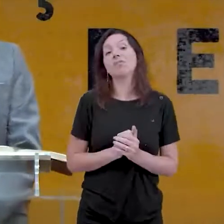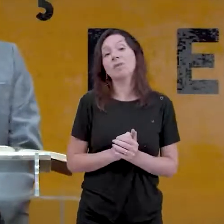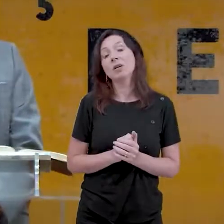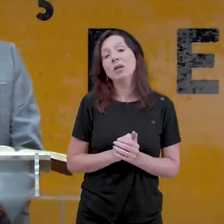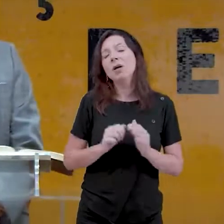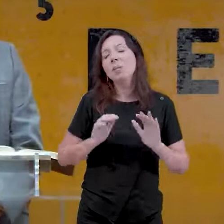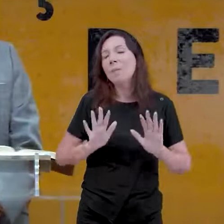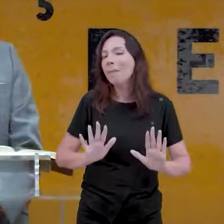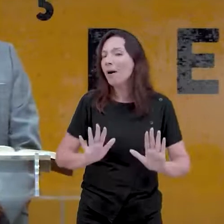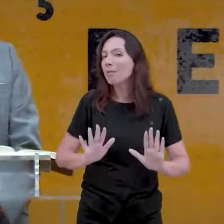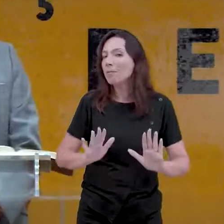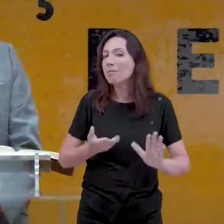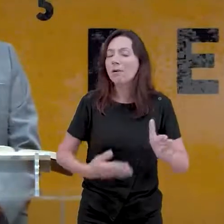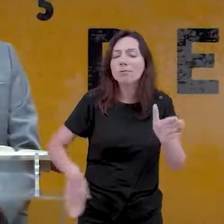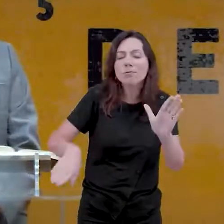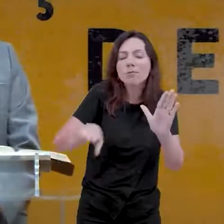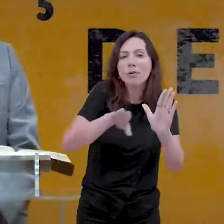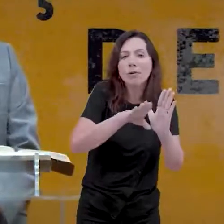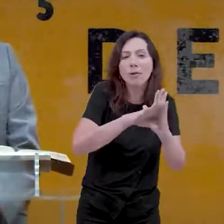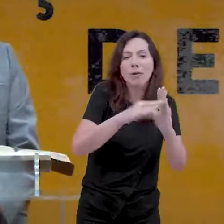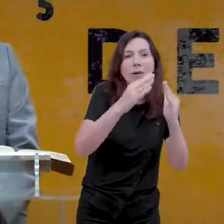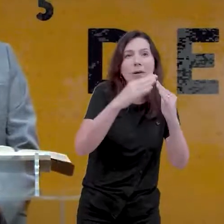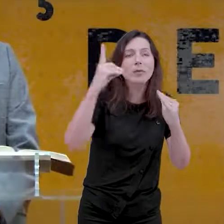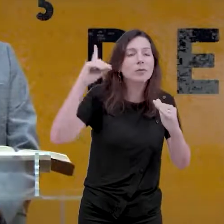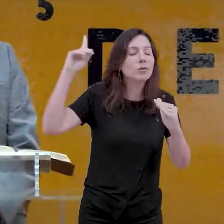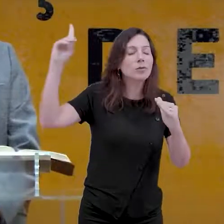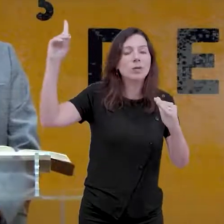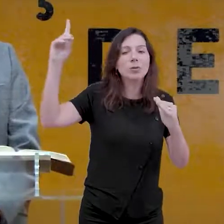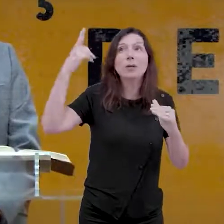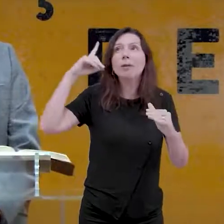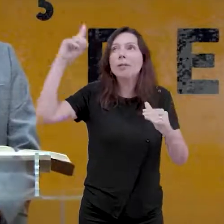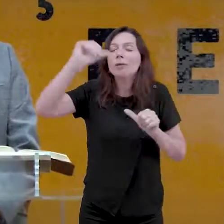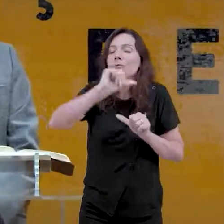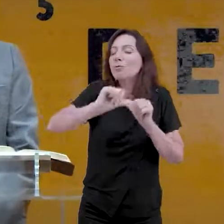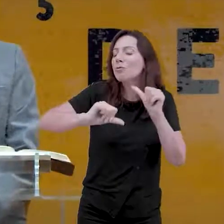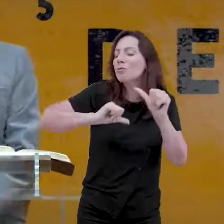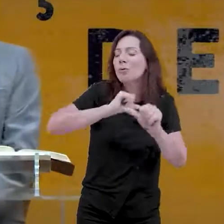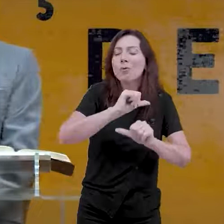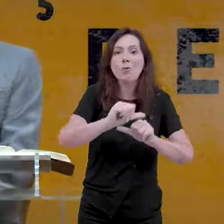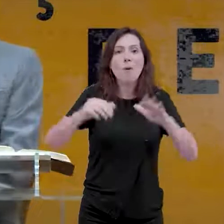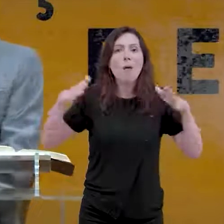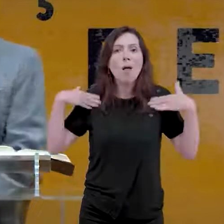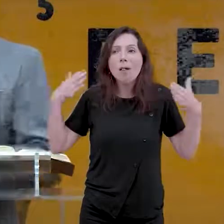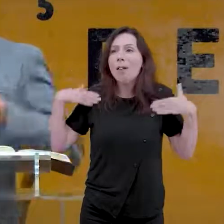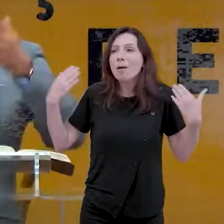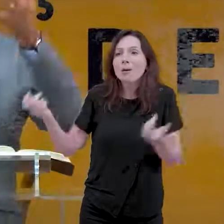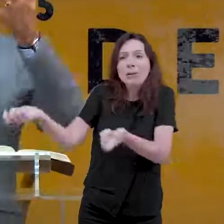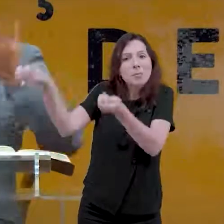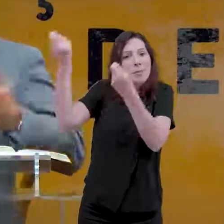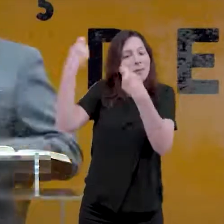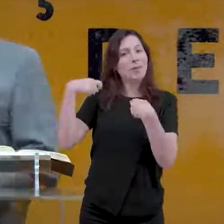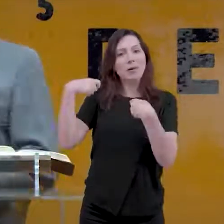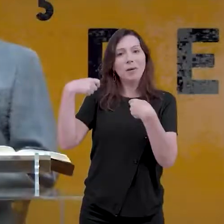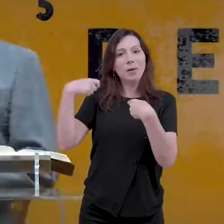Mas de repente eu cheguei e Deus mudou, e Deus alegrou, e Deus restaurou, e Deus